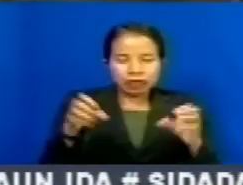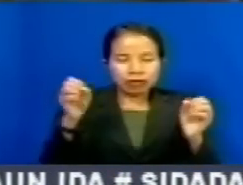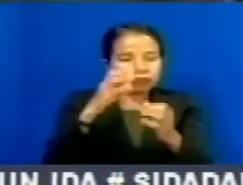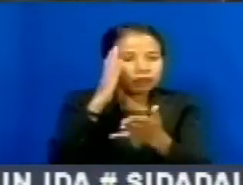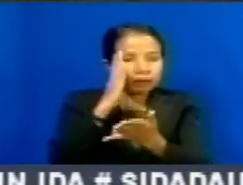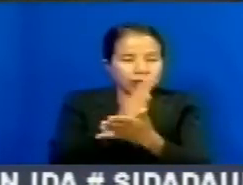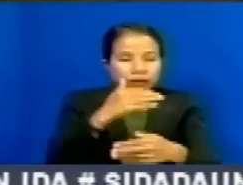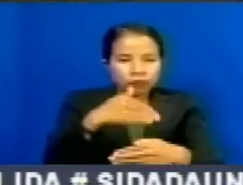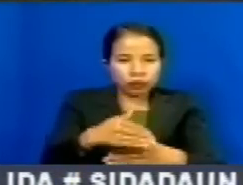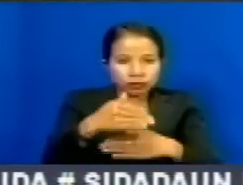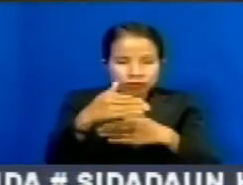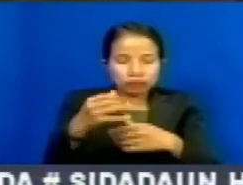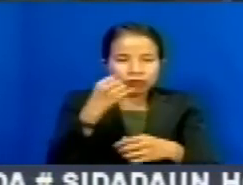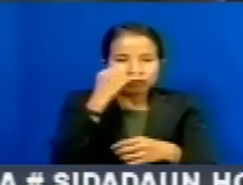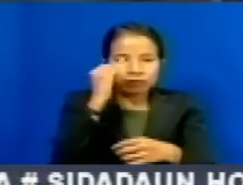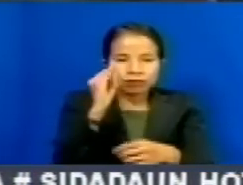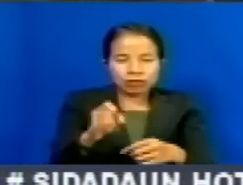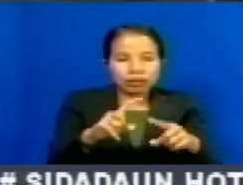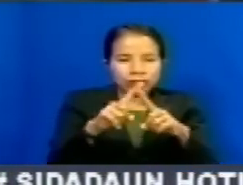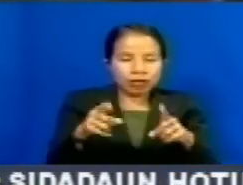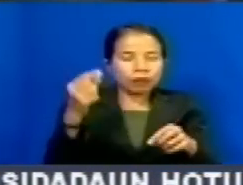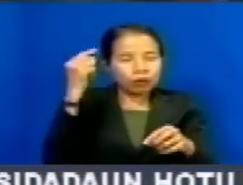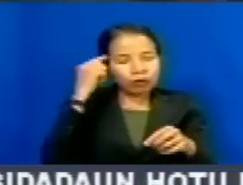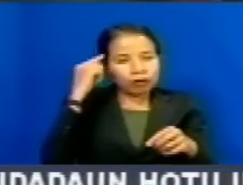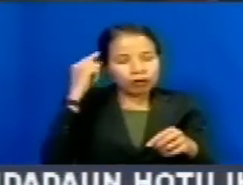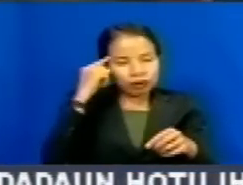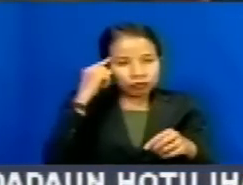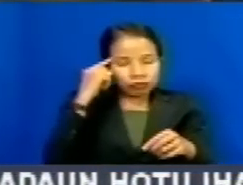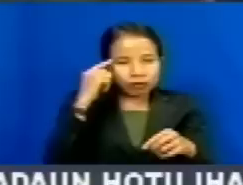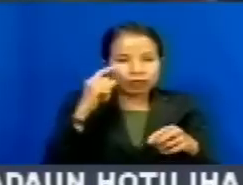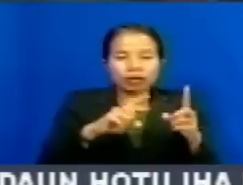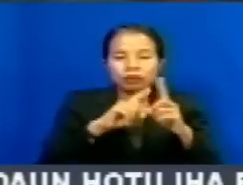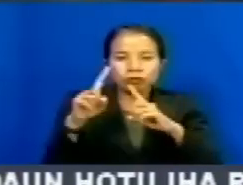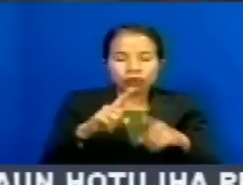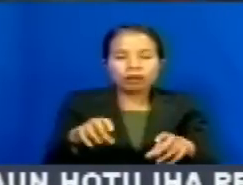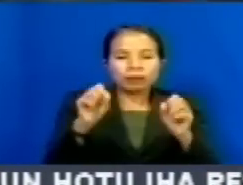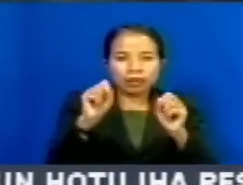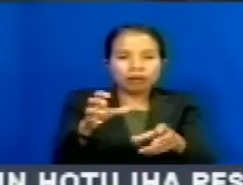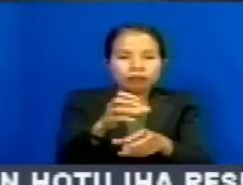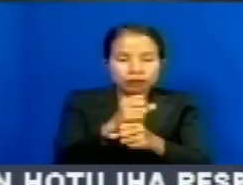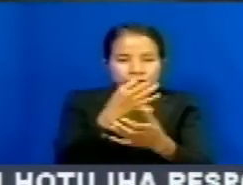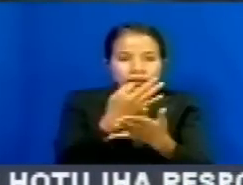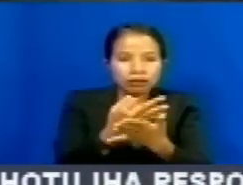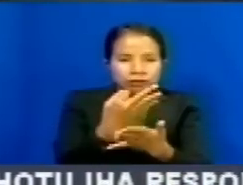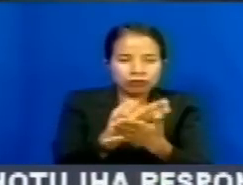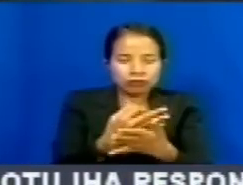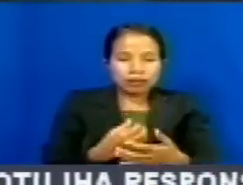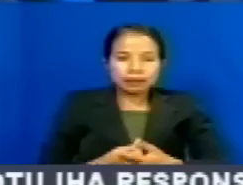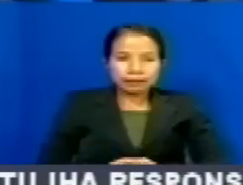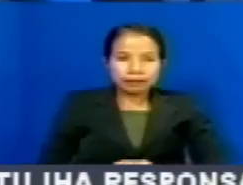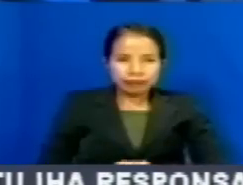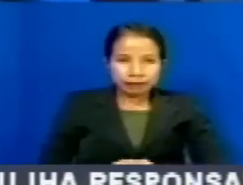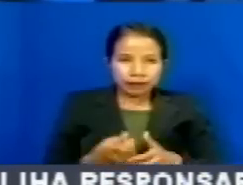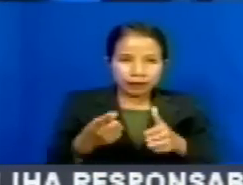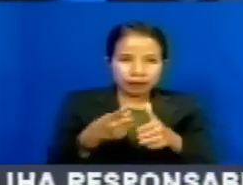ba processo investigação mai be ho intenção atu explica nune bele fotifali osan refere. E